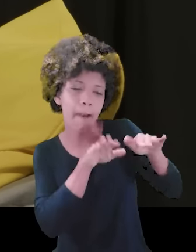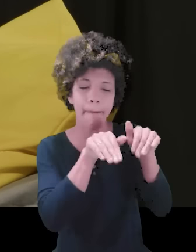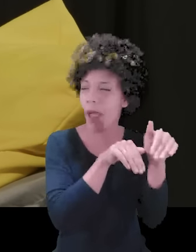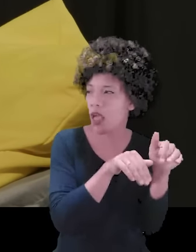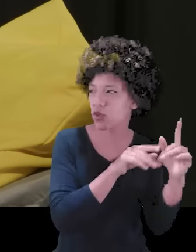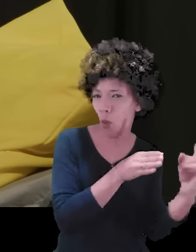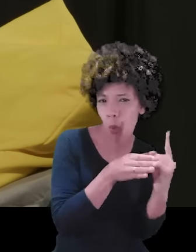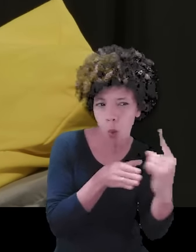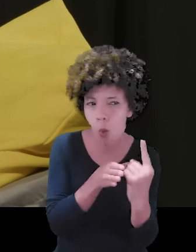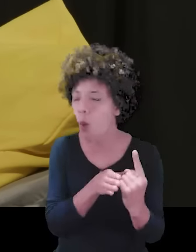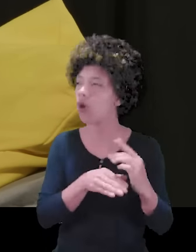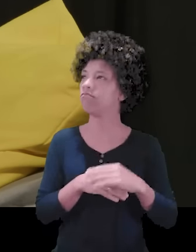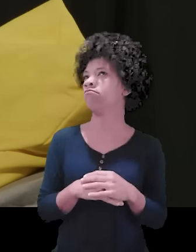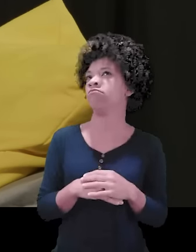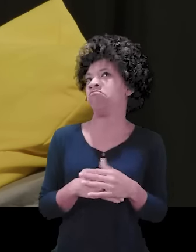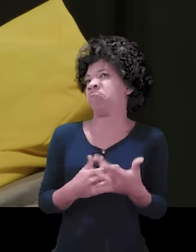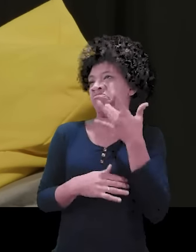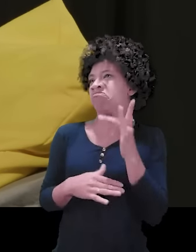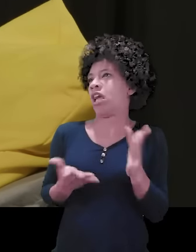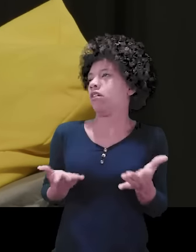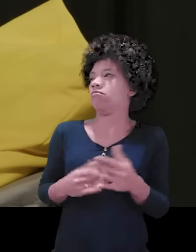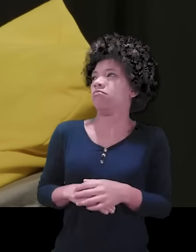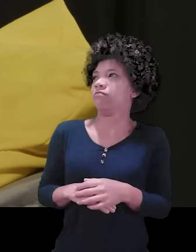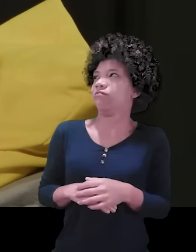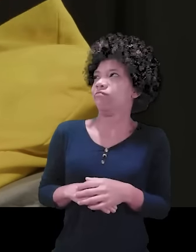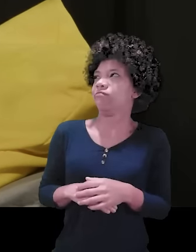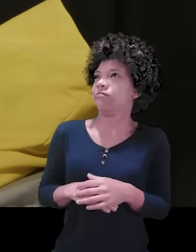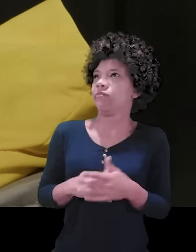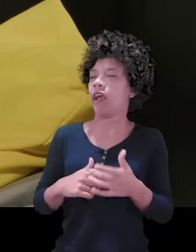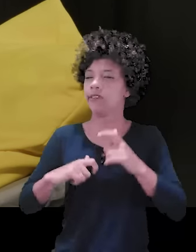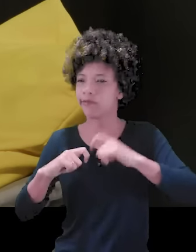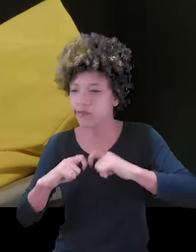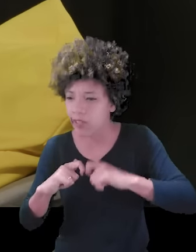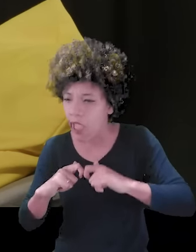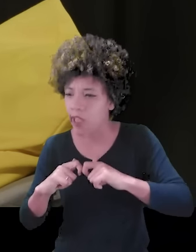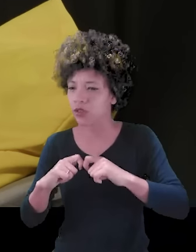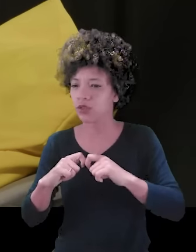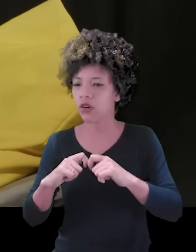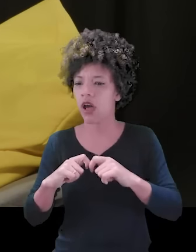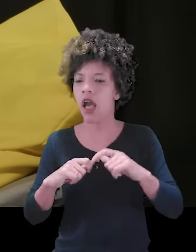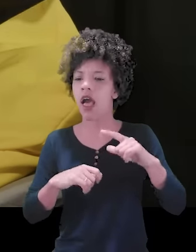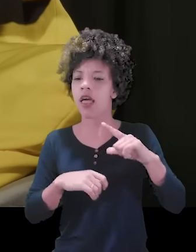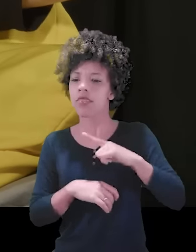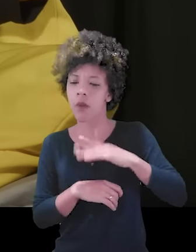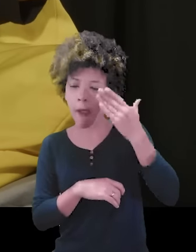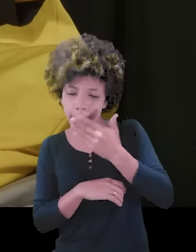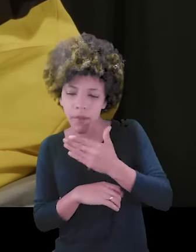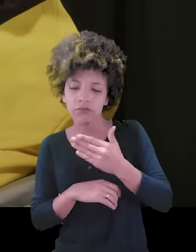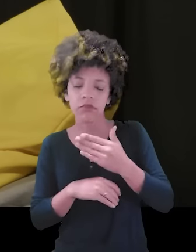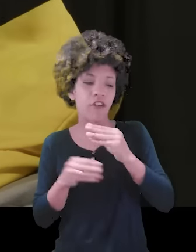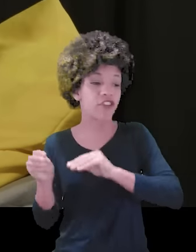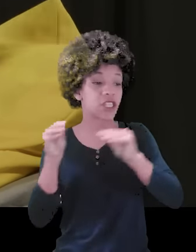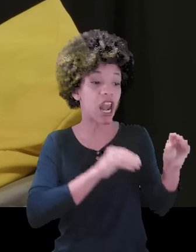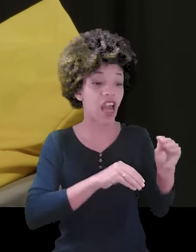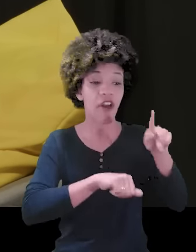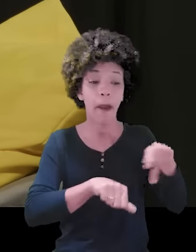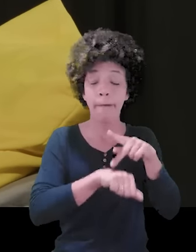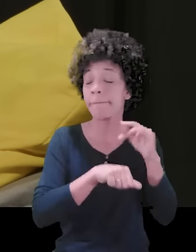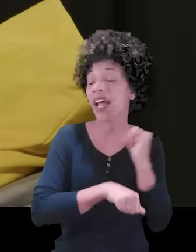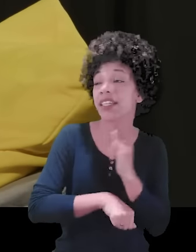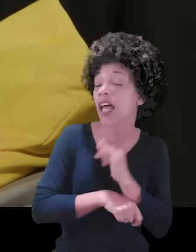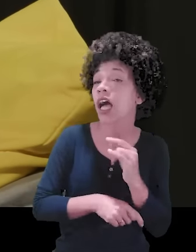para celular sexo que você pega uma menina uma prostituta leva para Itália